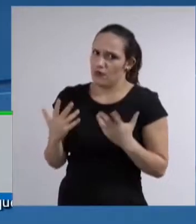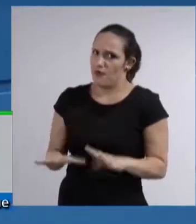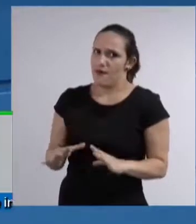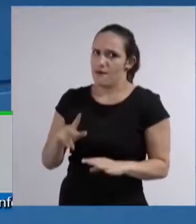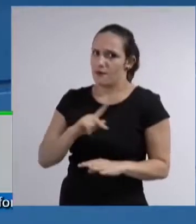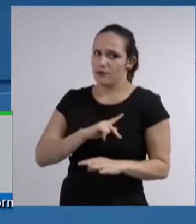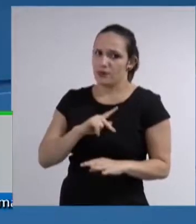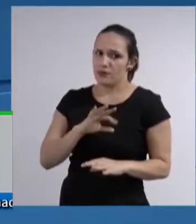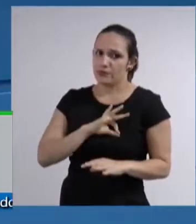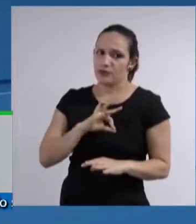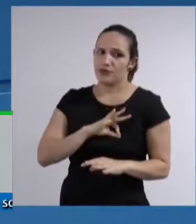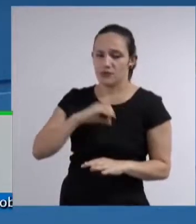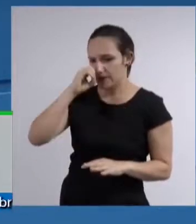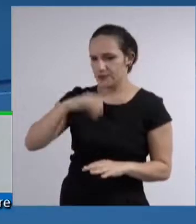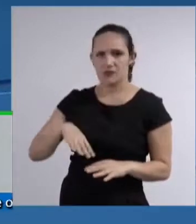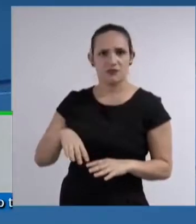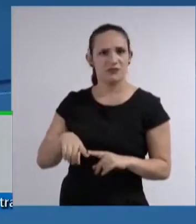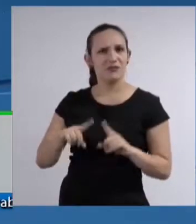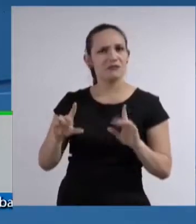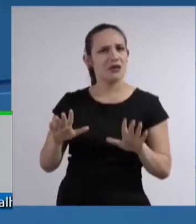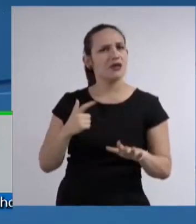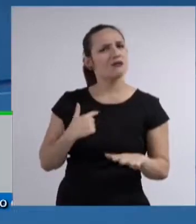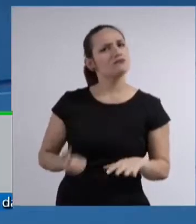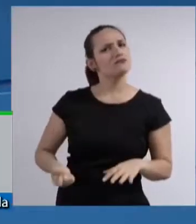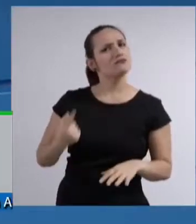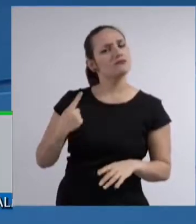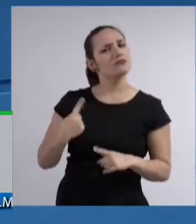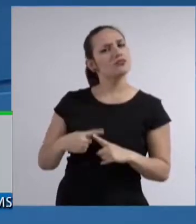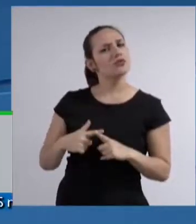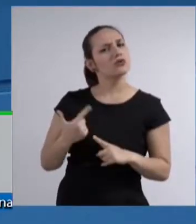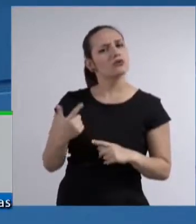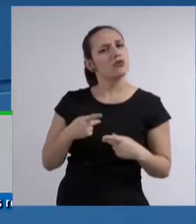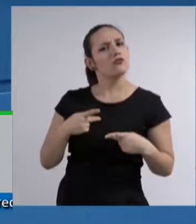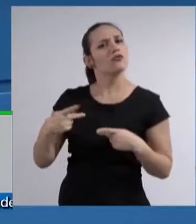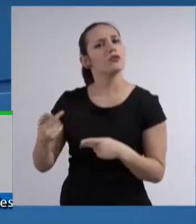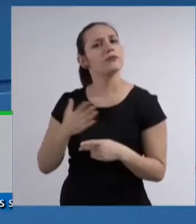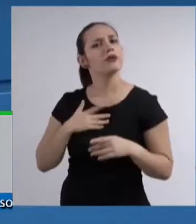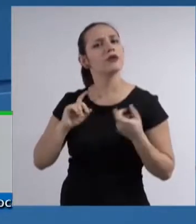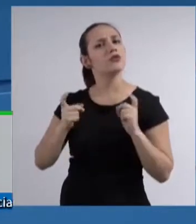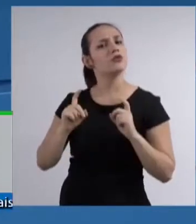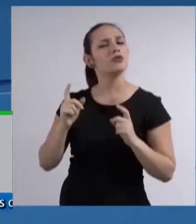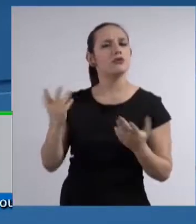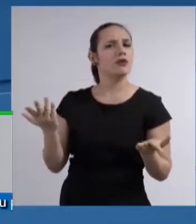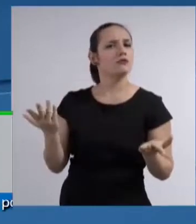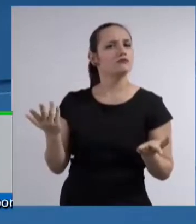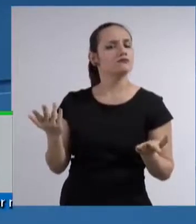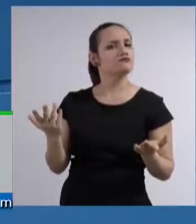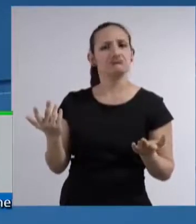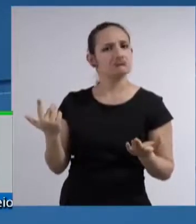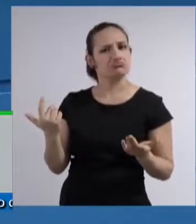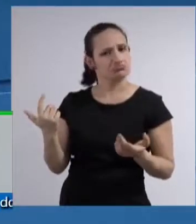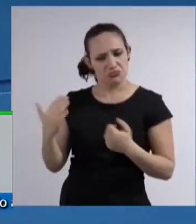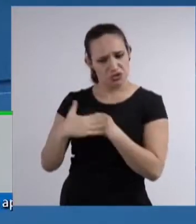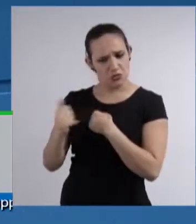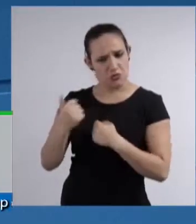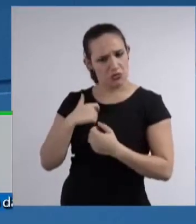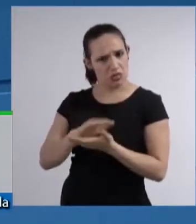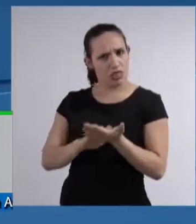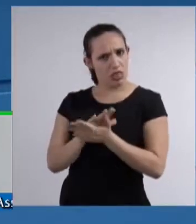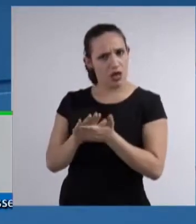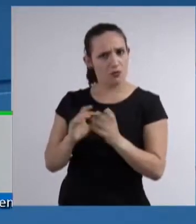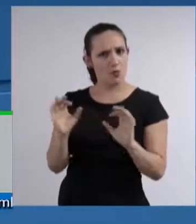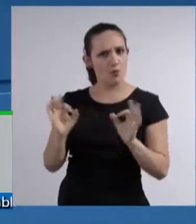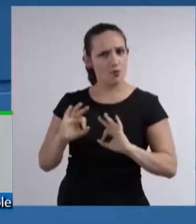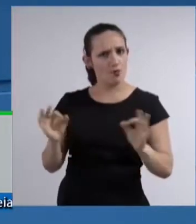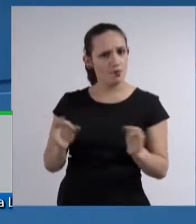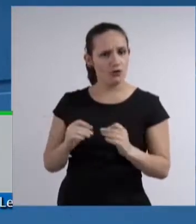deputado Pedro Kemp, é que eu não fiz parte dessa reunião, não sei porquê. Eu fiz parte de algumas reuniões de desocupação, inclusive coloquei o meu ponto